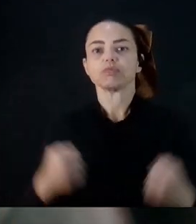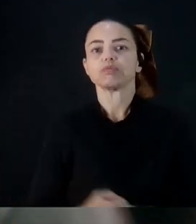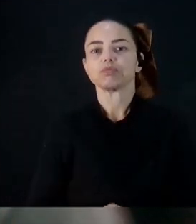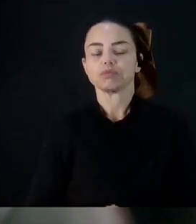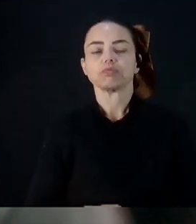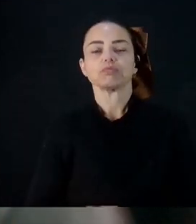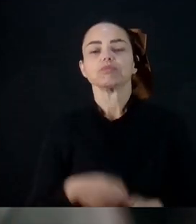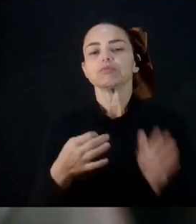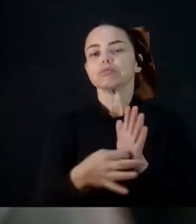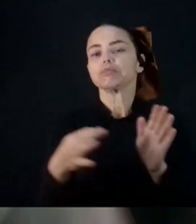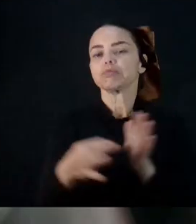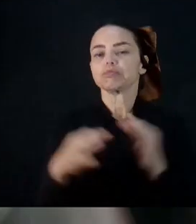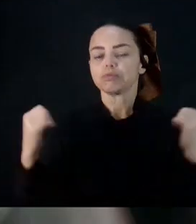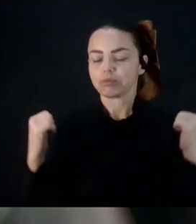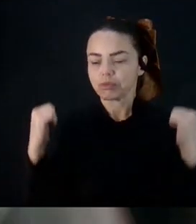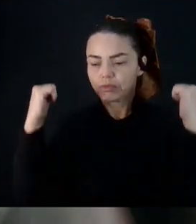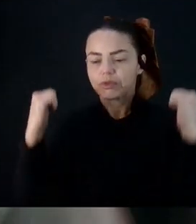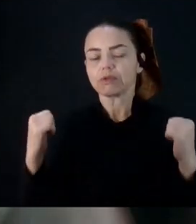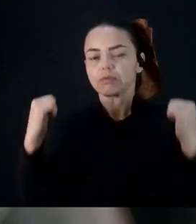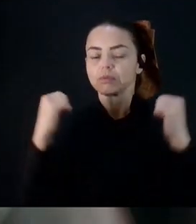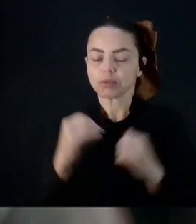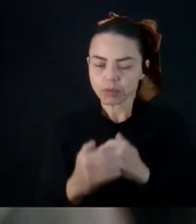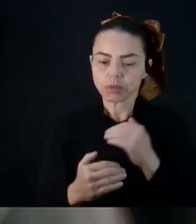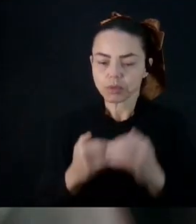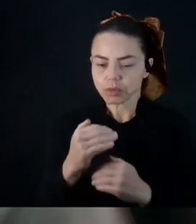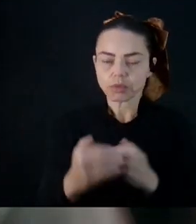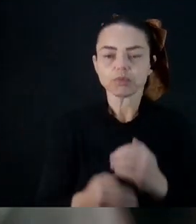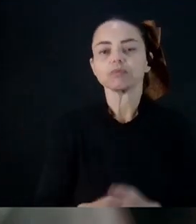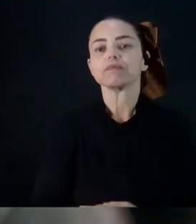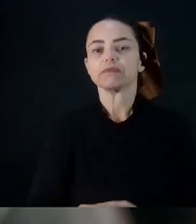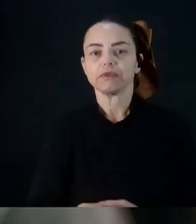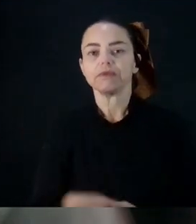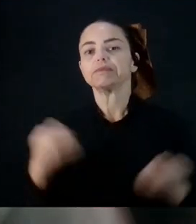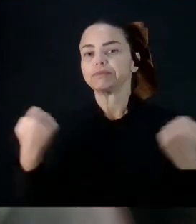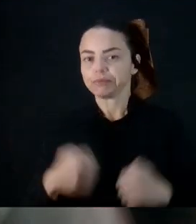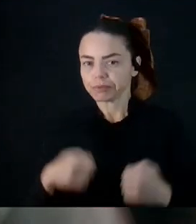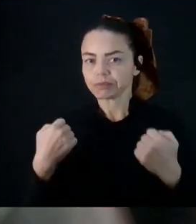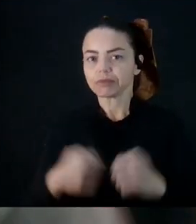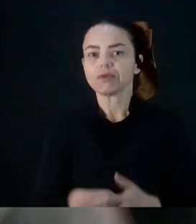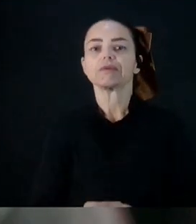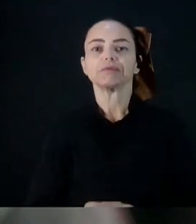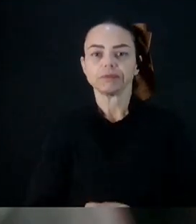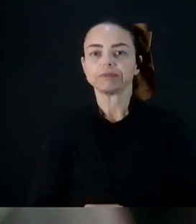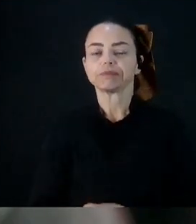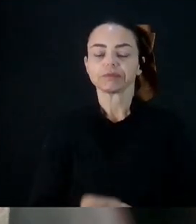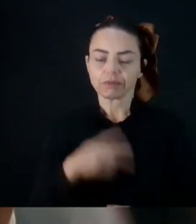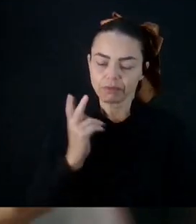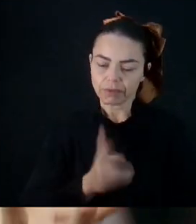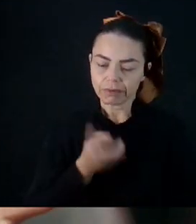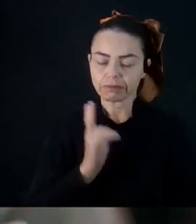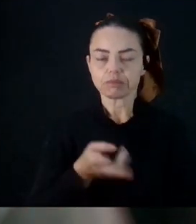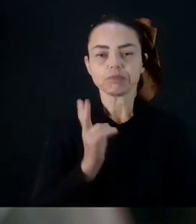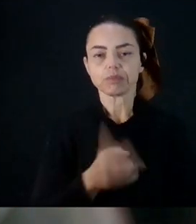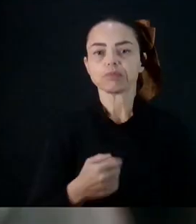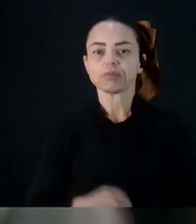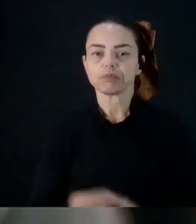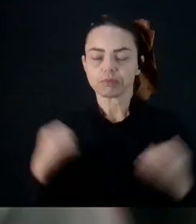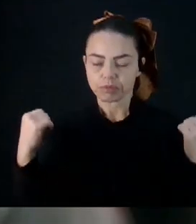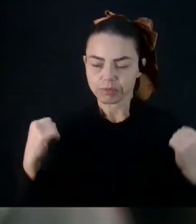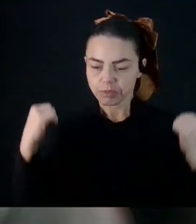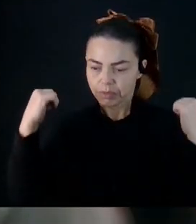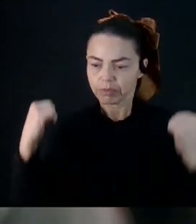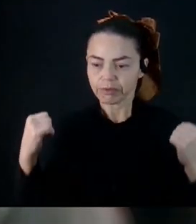academia, né? Mas vai devagar, é um processo, você precisa estar ali constante, não vai ficar musculoso do noite